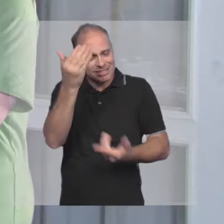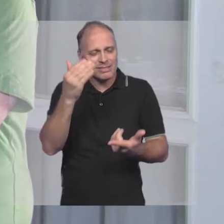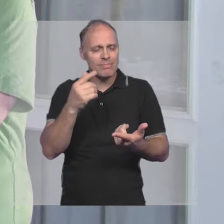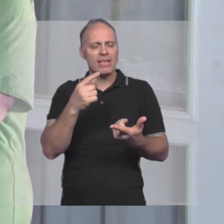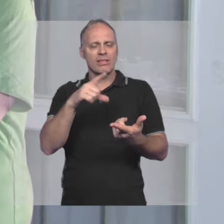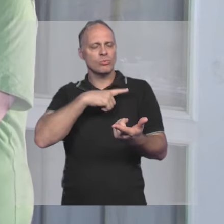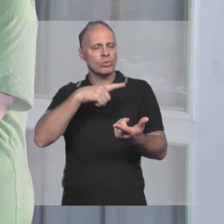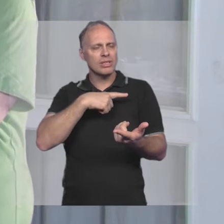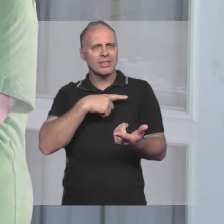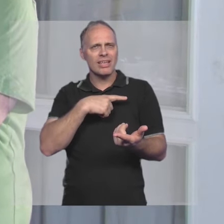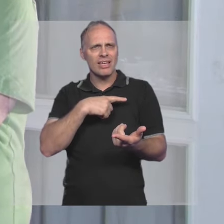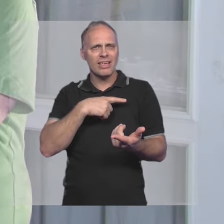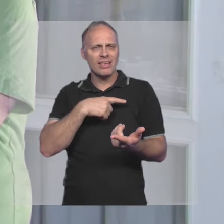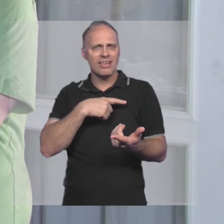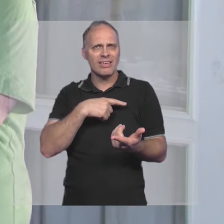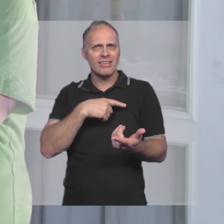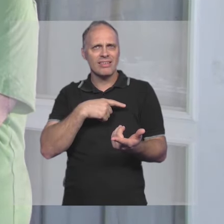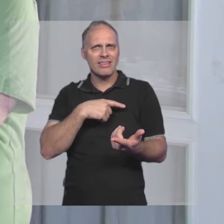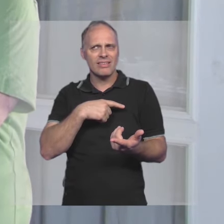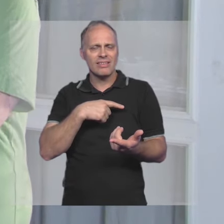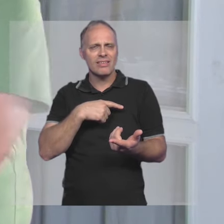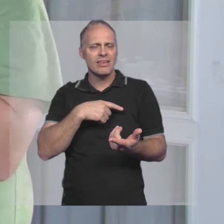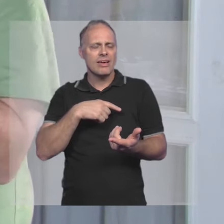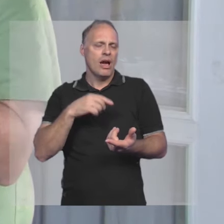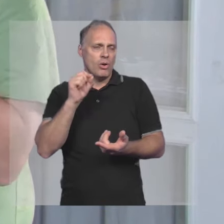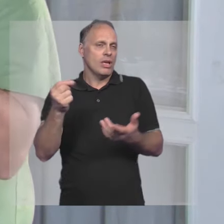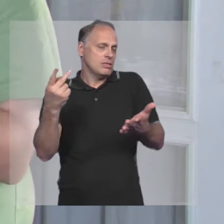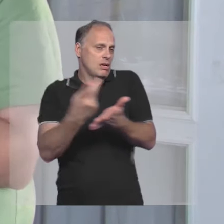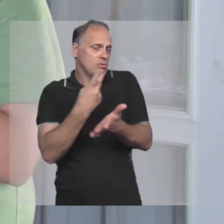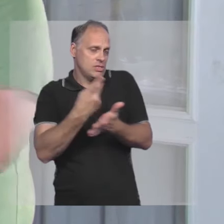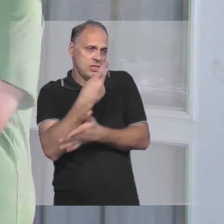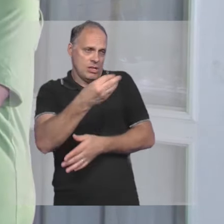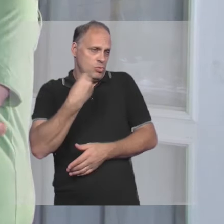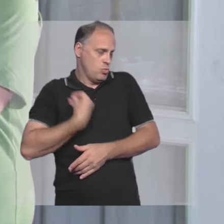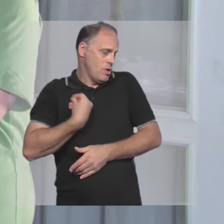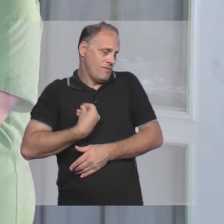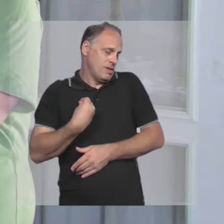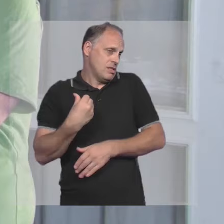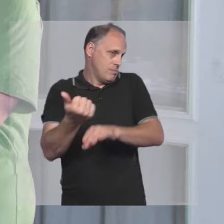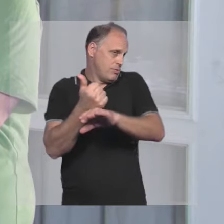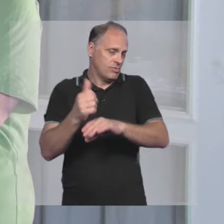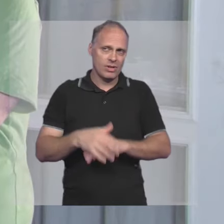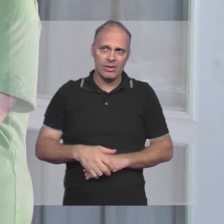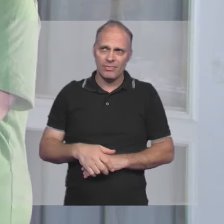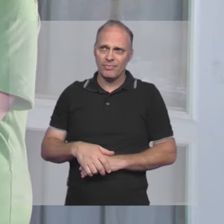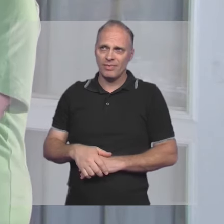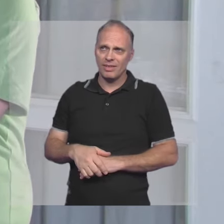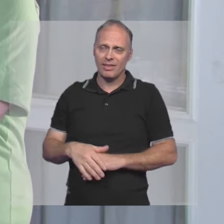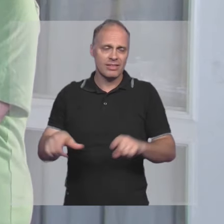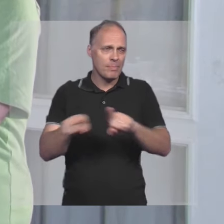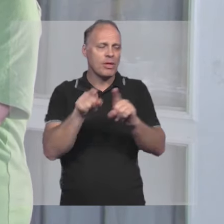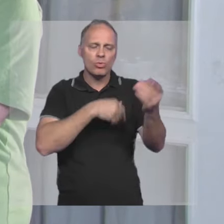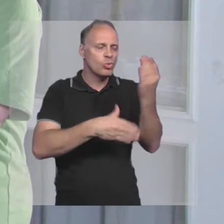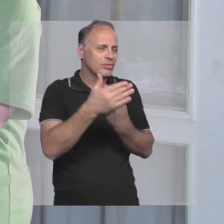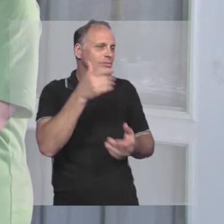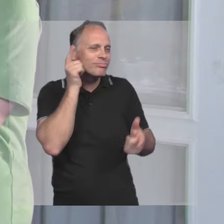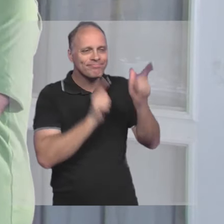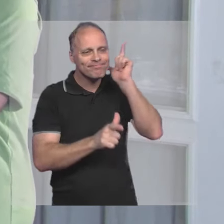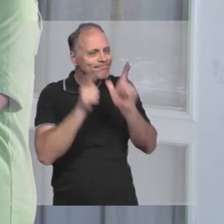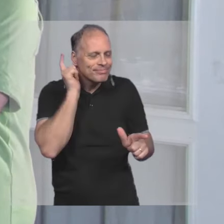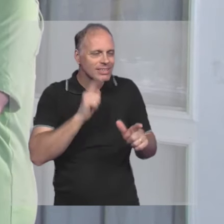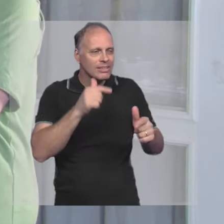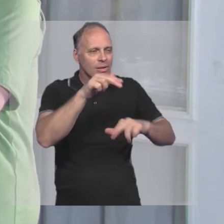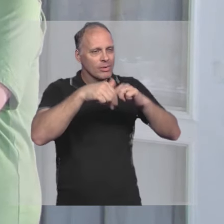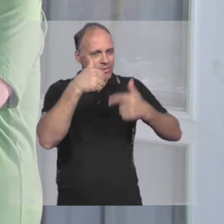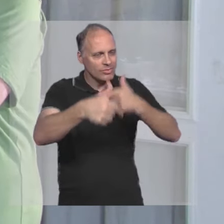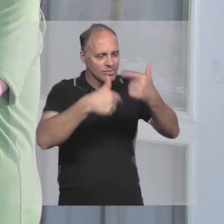agradecimento, a gratidão ao que está acontecendo na tua trajetória. Eu acho que eu sou nostálgico. E também resultado do teu trabalho. Eu